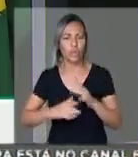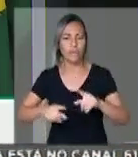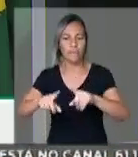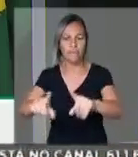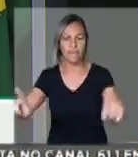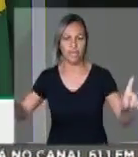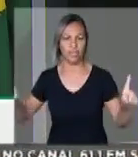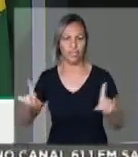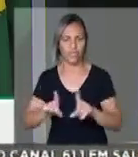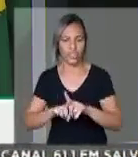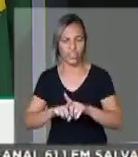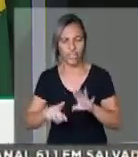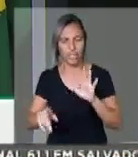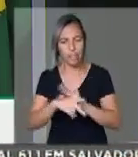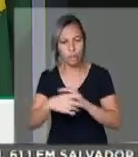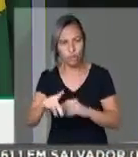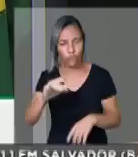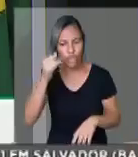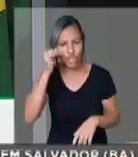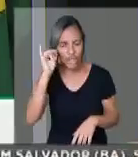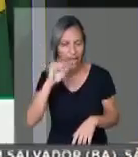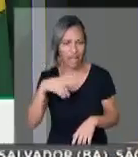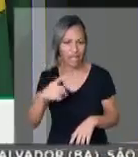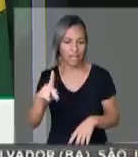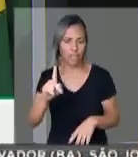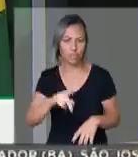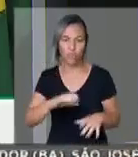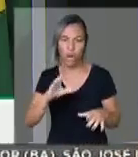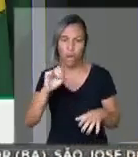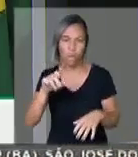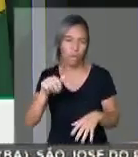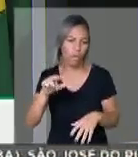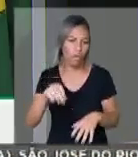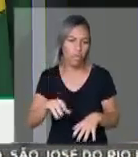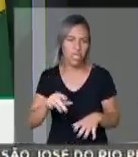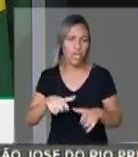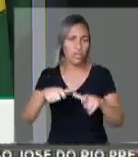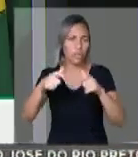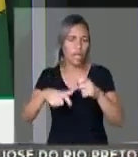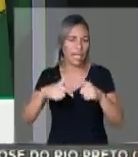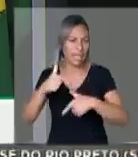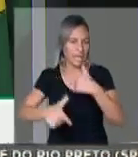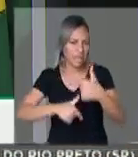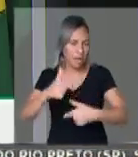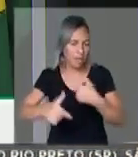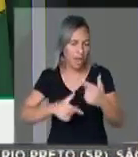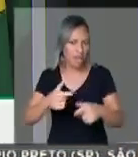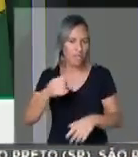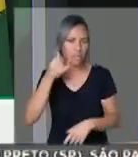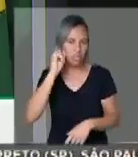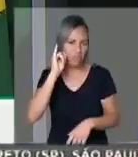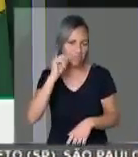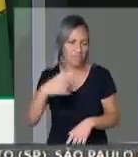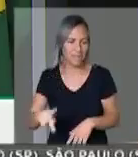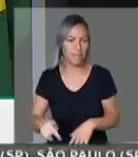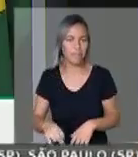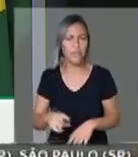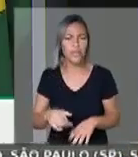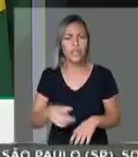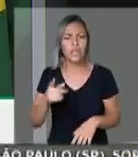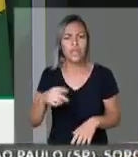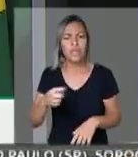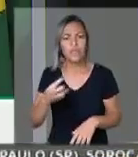de sua propriedade, da sua chácara, da sua colônia, do seu seringal, da sua fazenda.